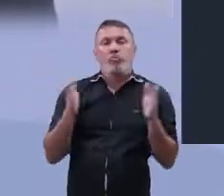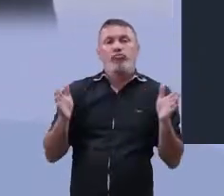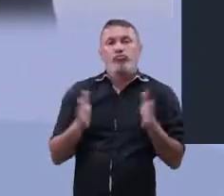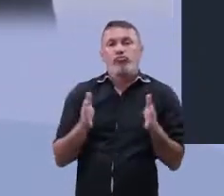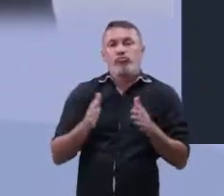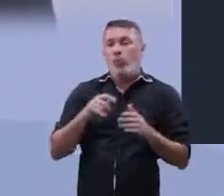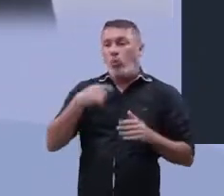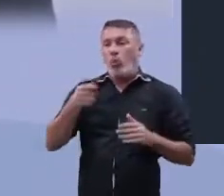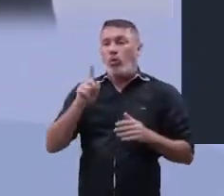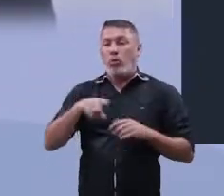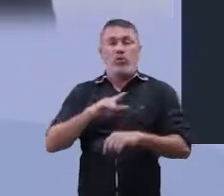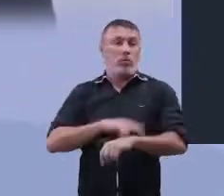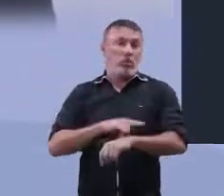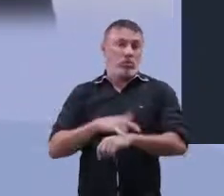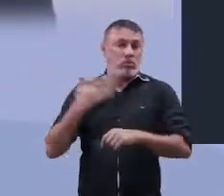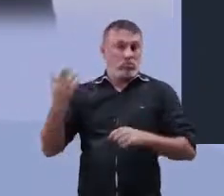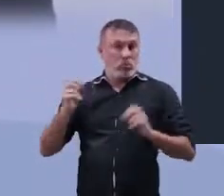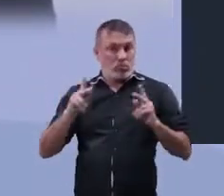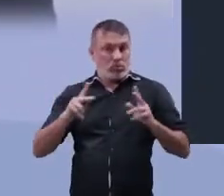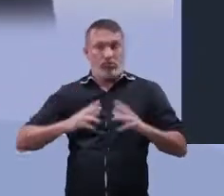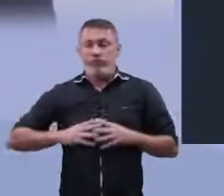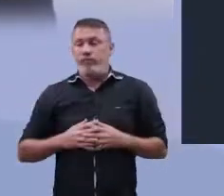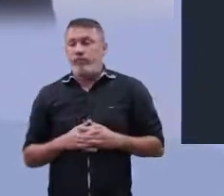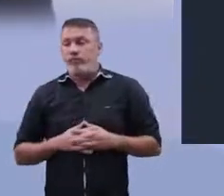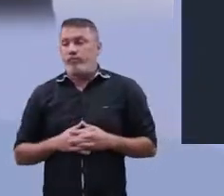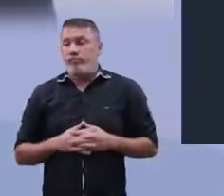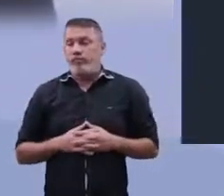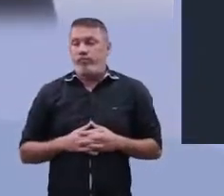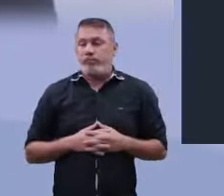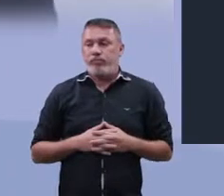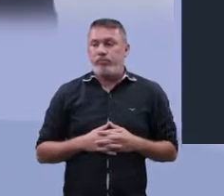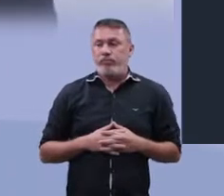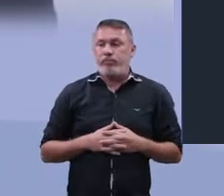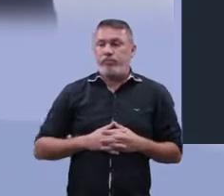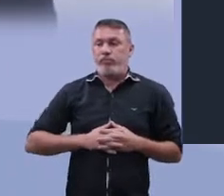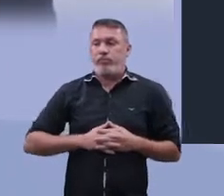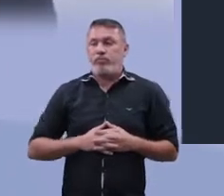se referir ao banheiro, ok?